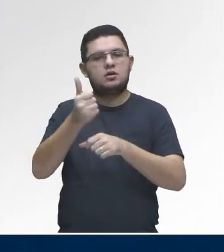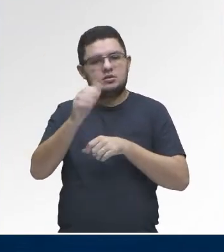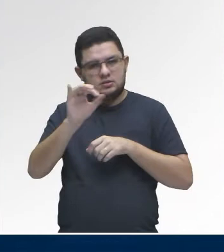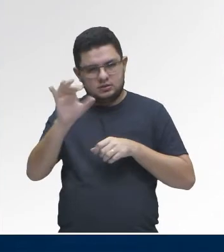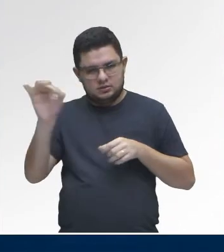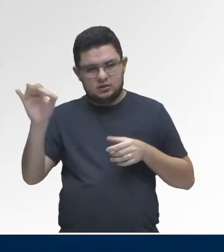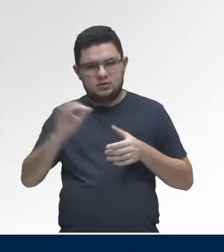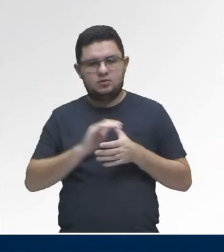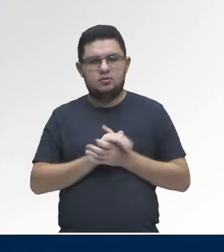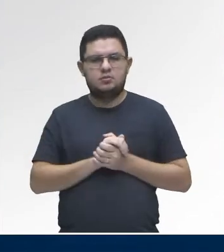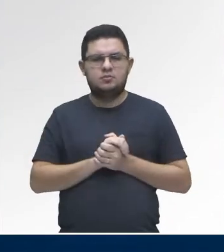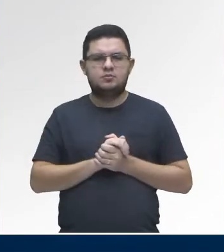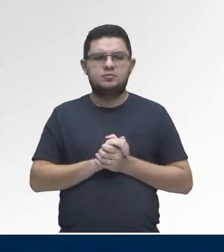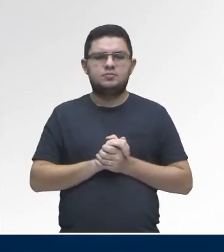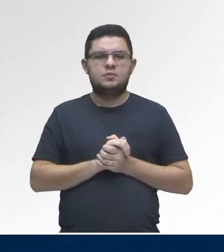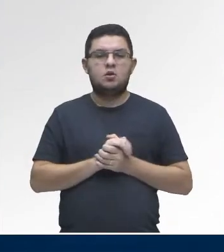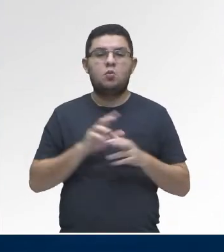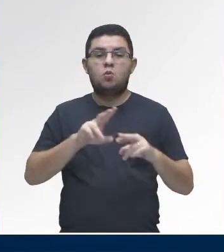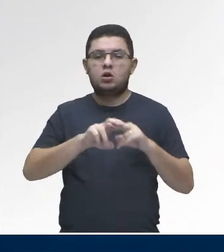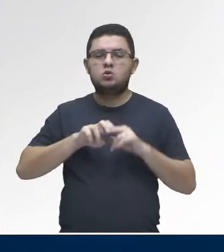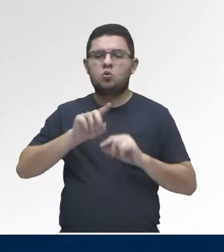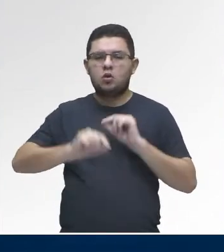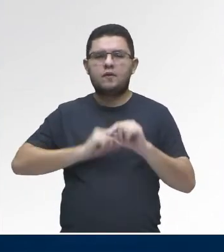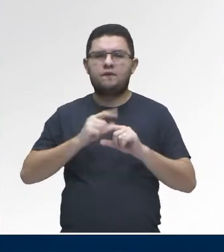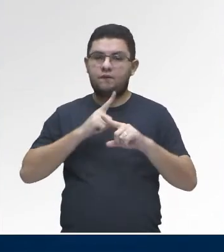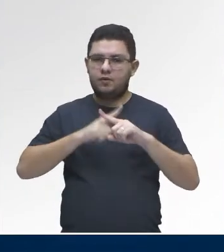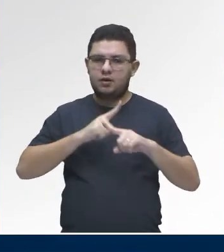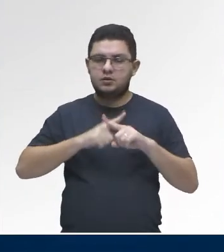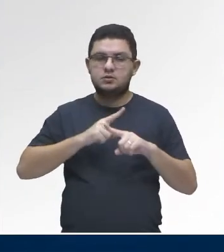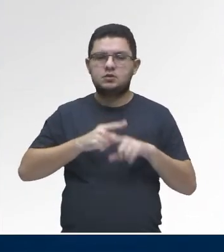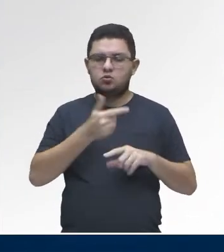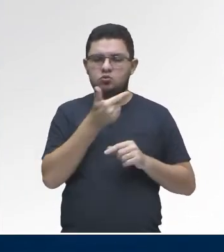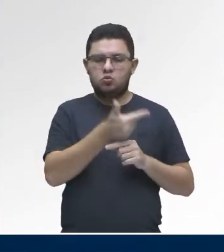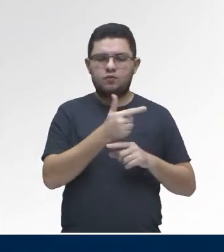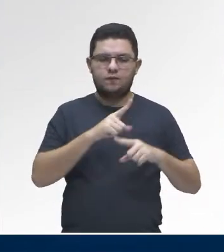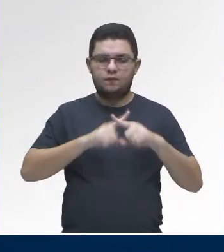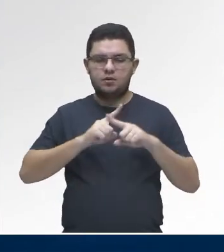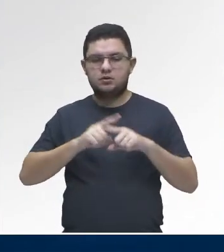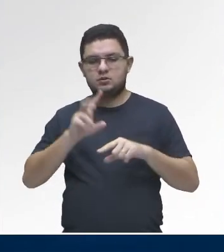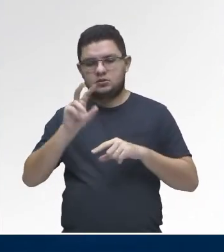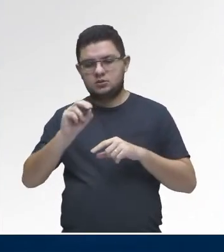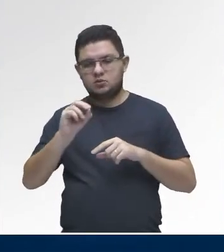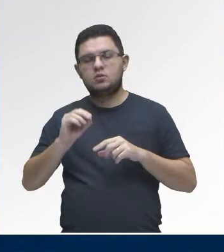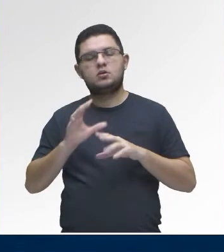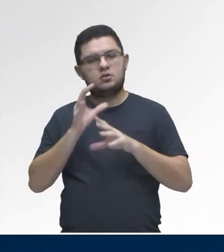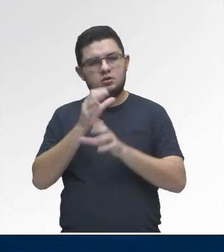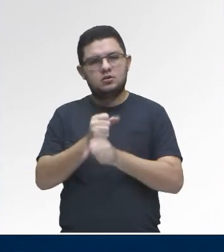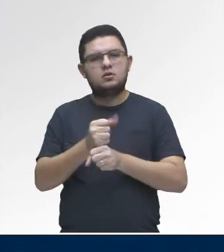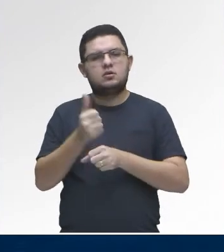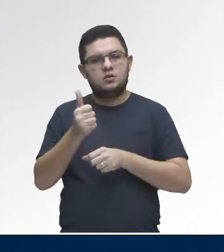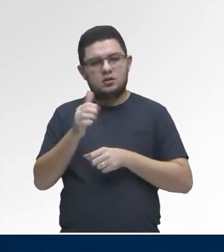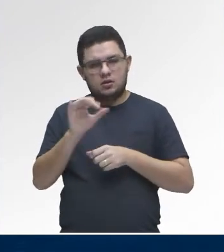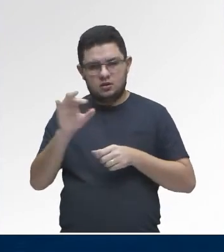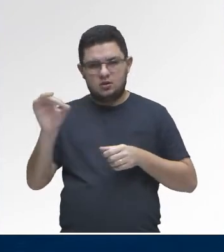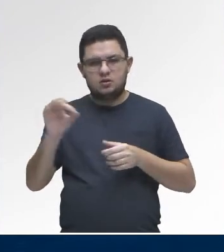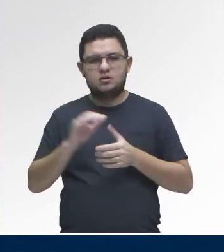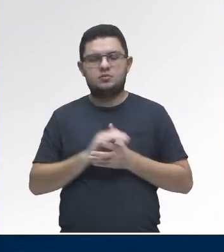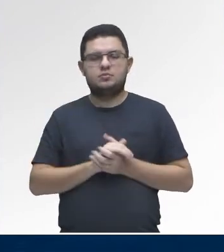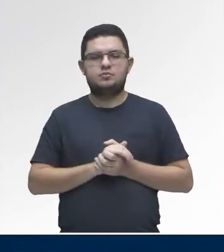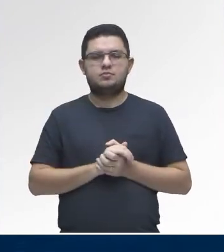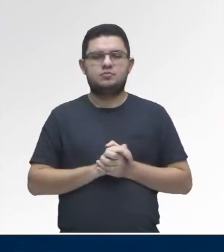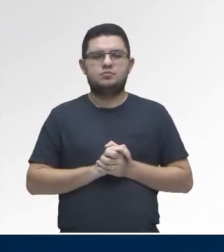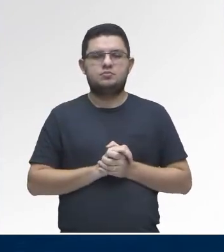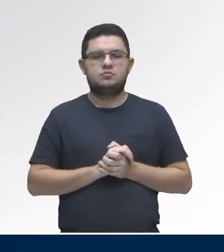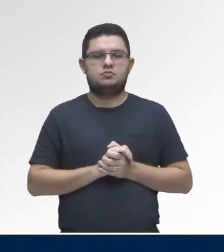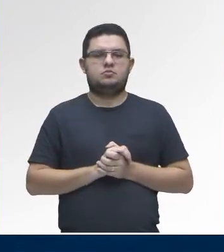preciso multiplicar por 2, e aí eu vou ter o 100, que é o valor que está do outro lado.